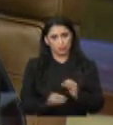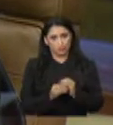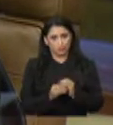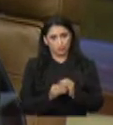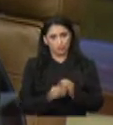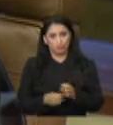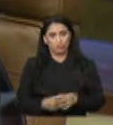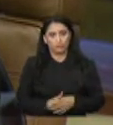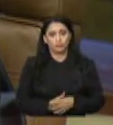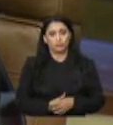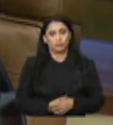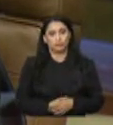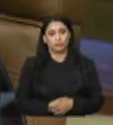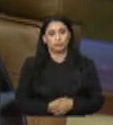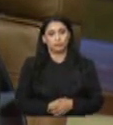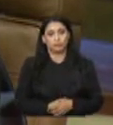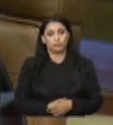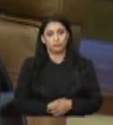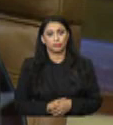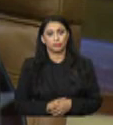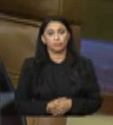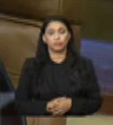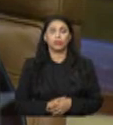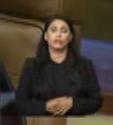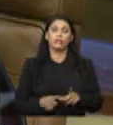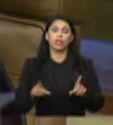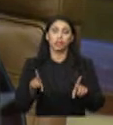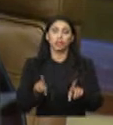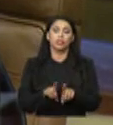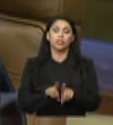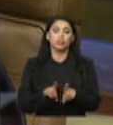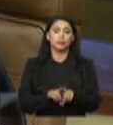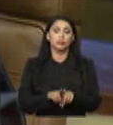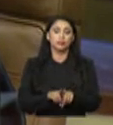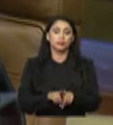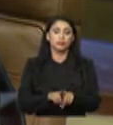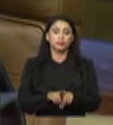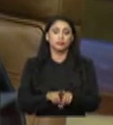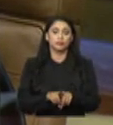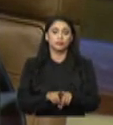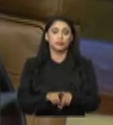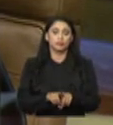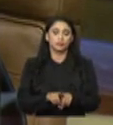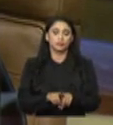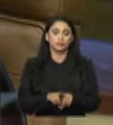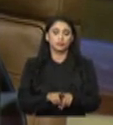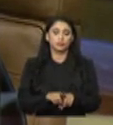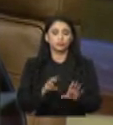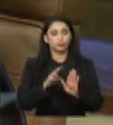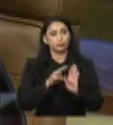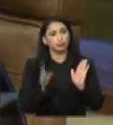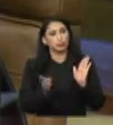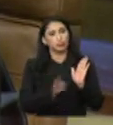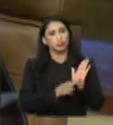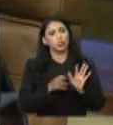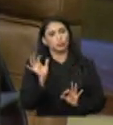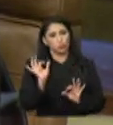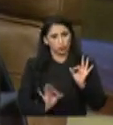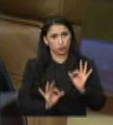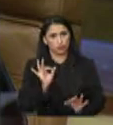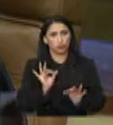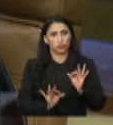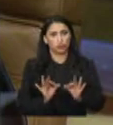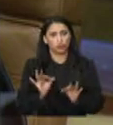"dessa situação trazendo também a colação quanto à incidência da Norma Jurídica e